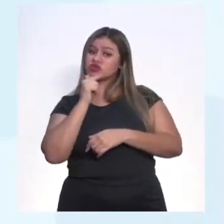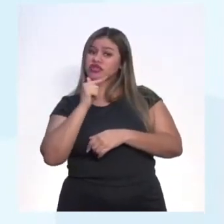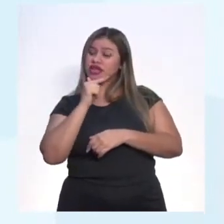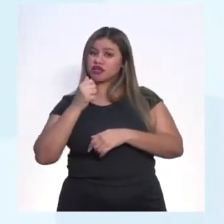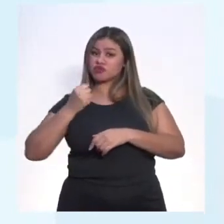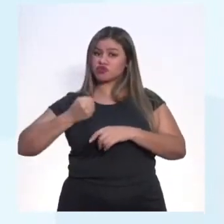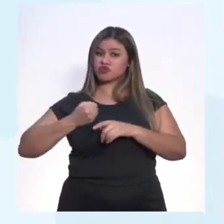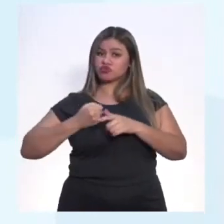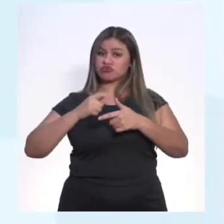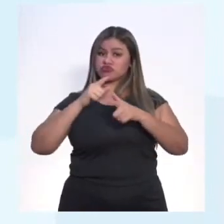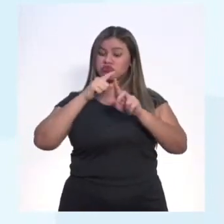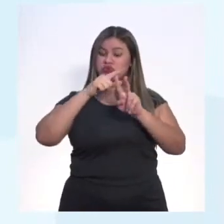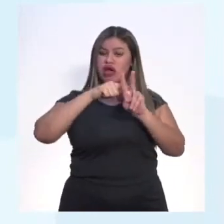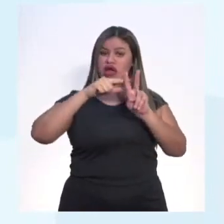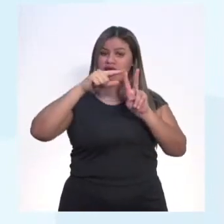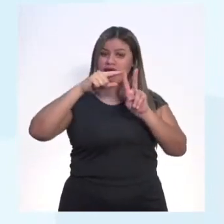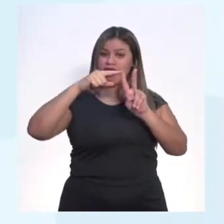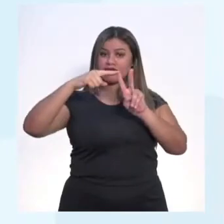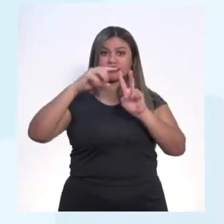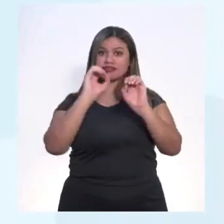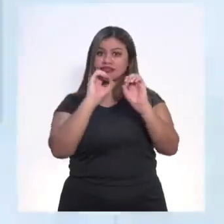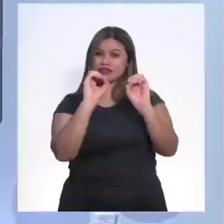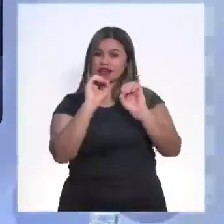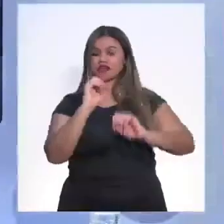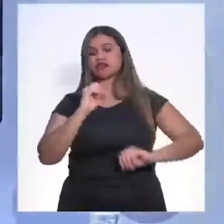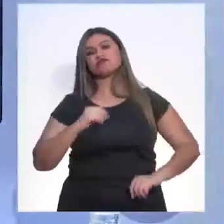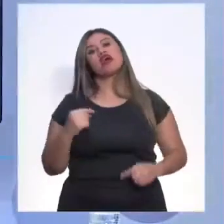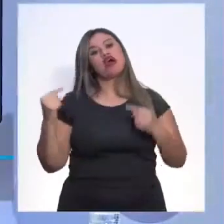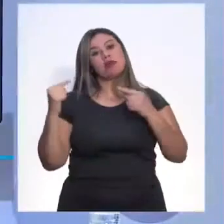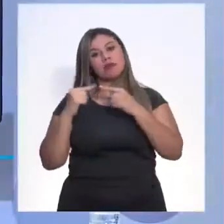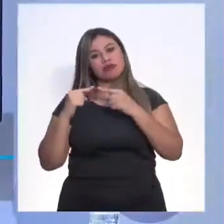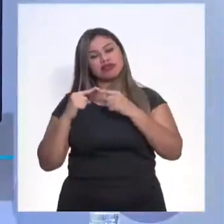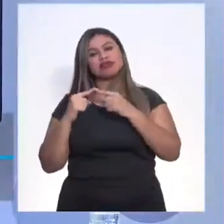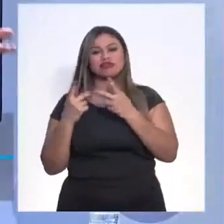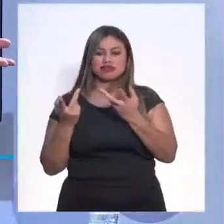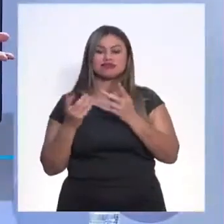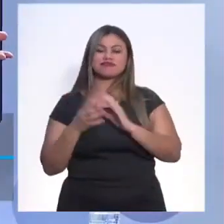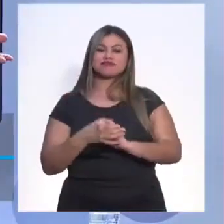da raiz. Se você conseguir, ele é racional.